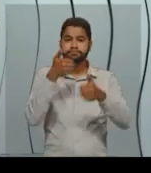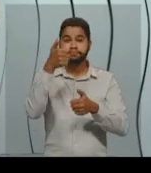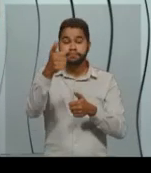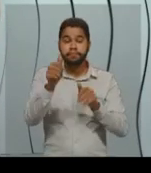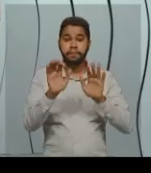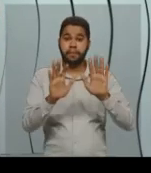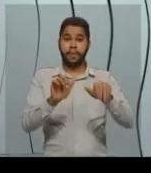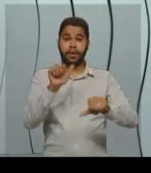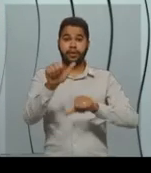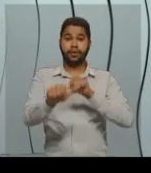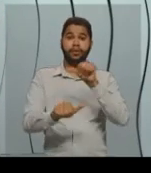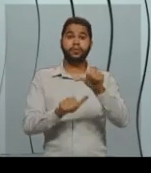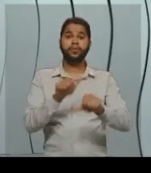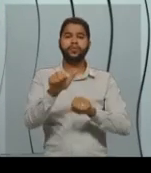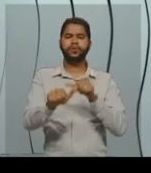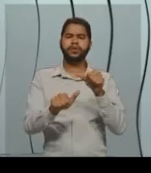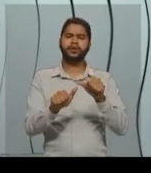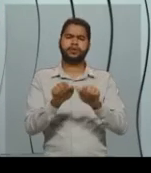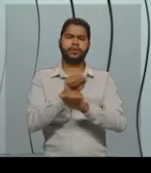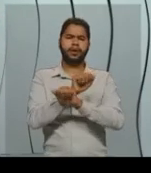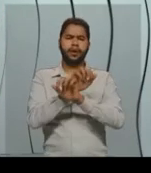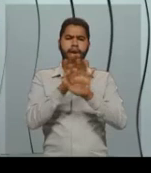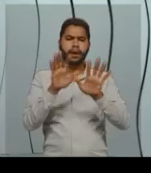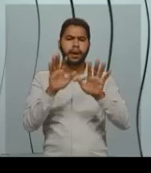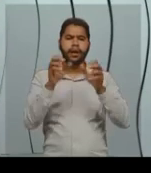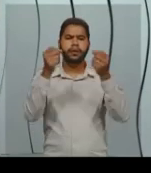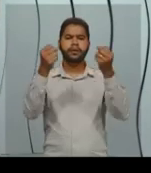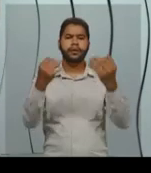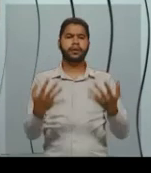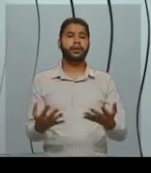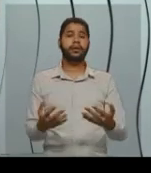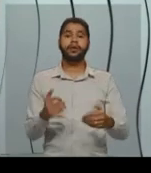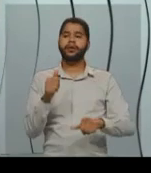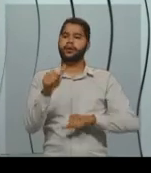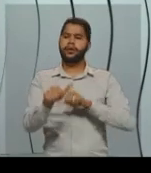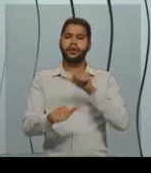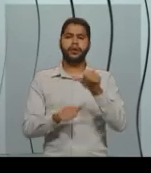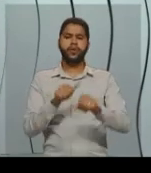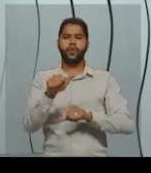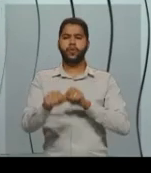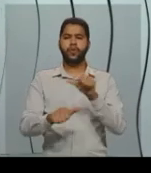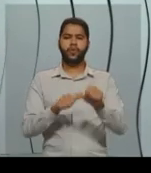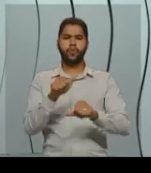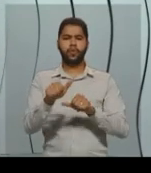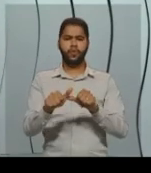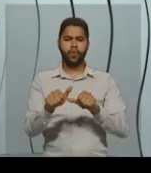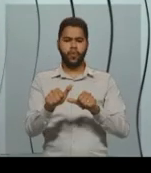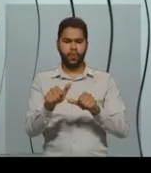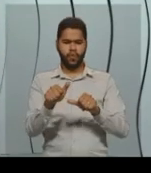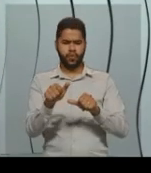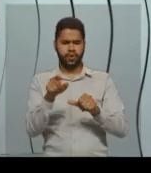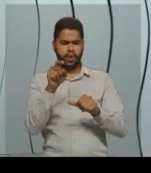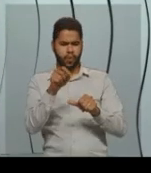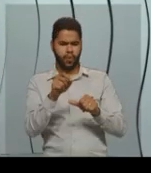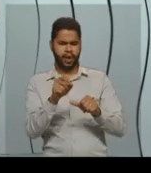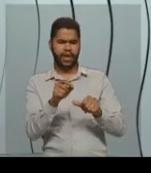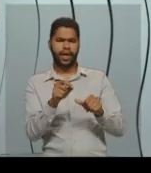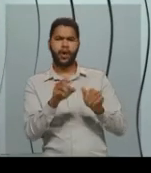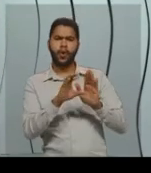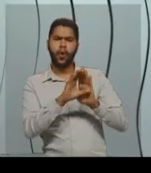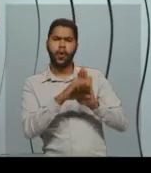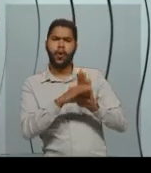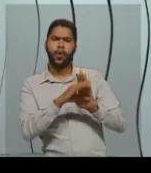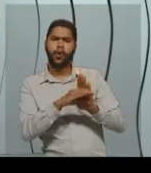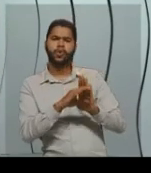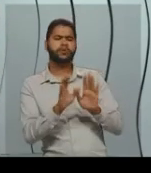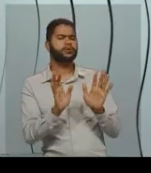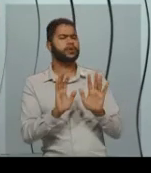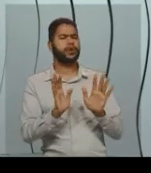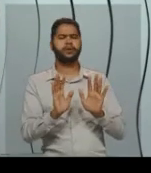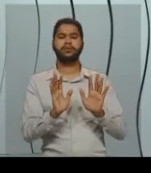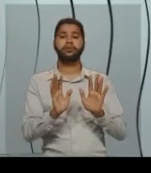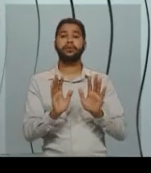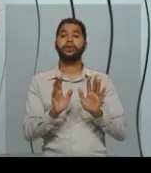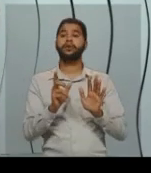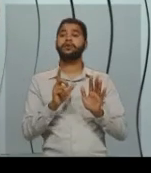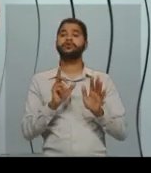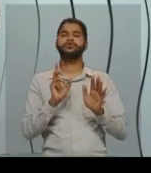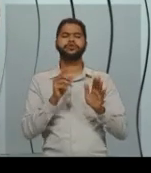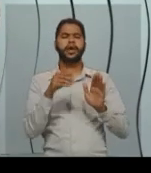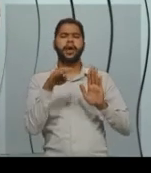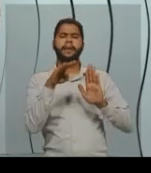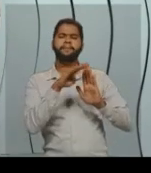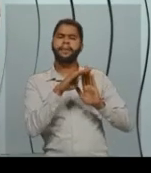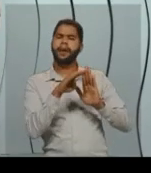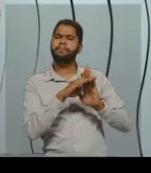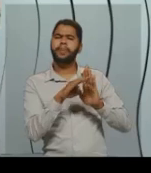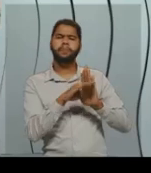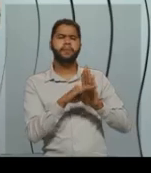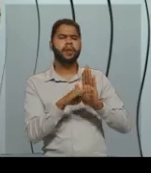a mudança, só para deixar bem claro, não muda a essência da coisa, porque na essência da coisa já estão